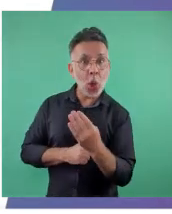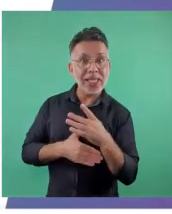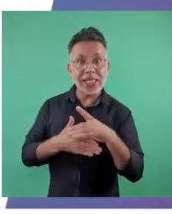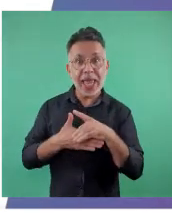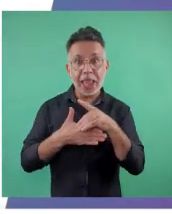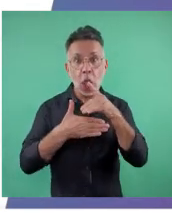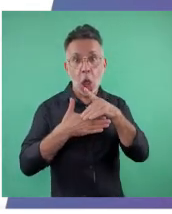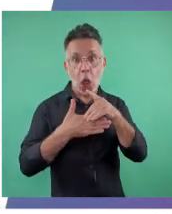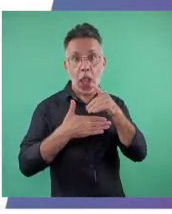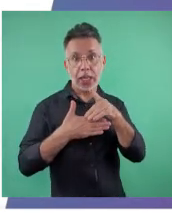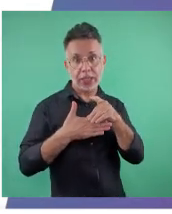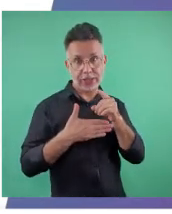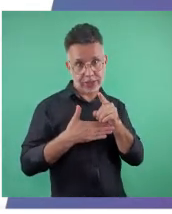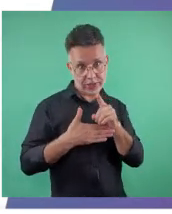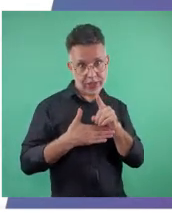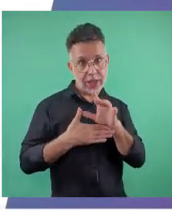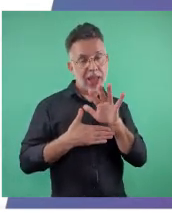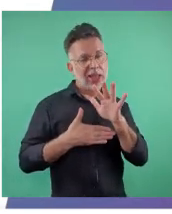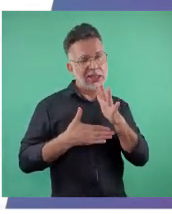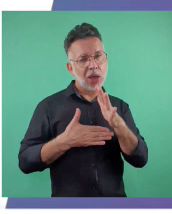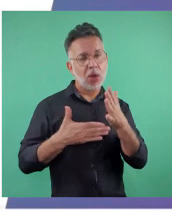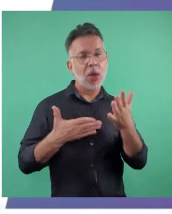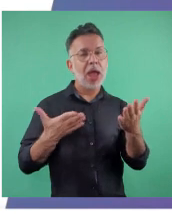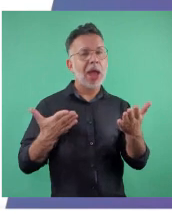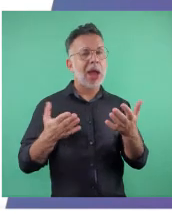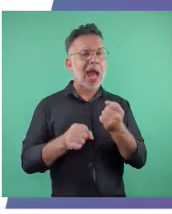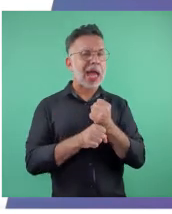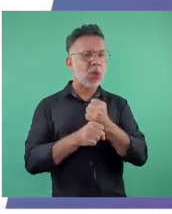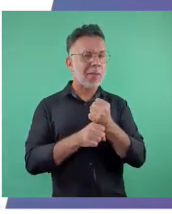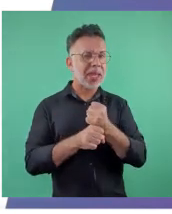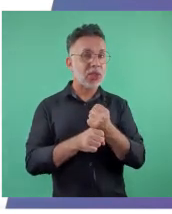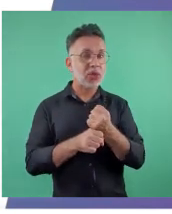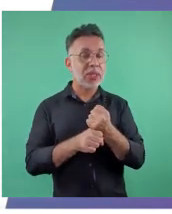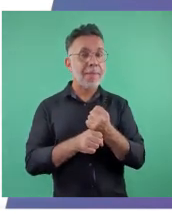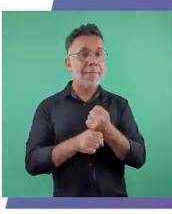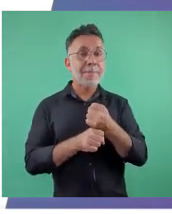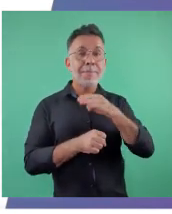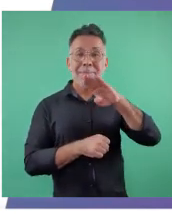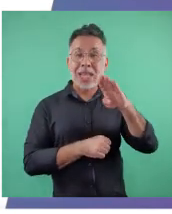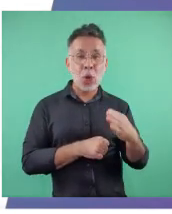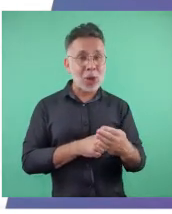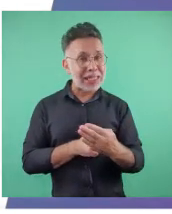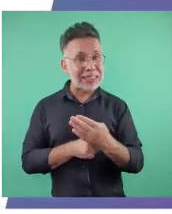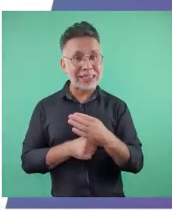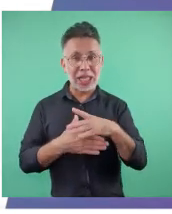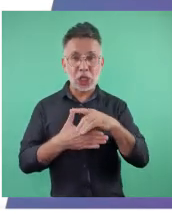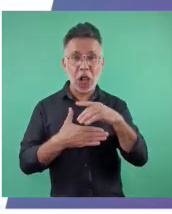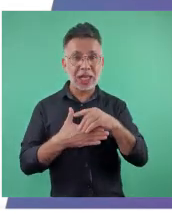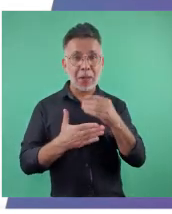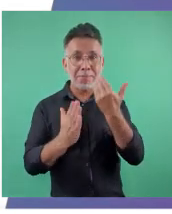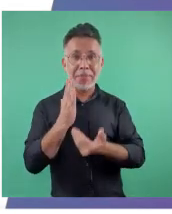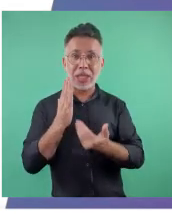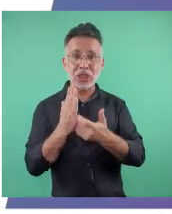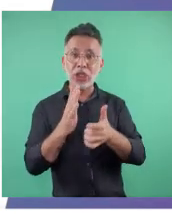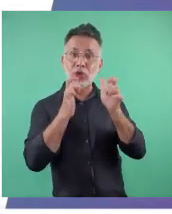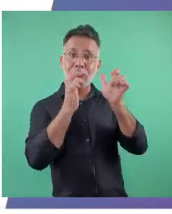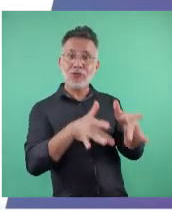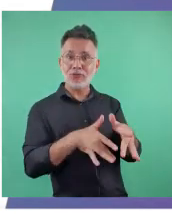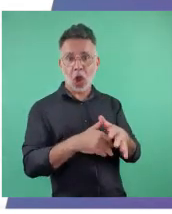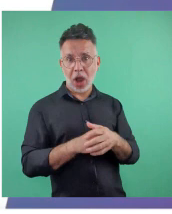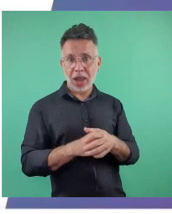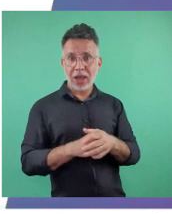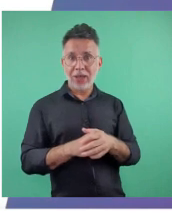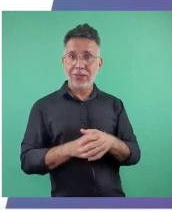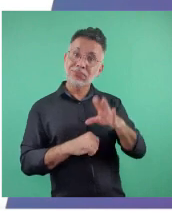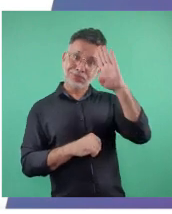anualmente 980 bilhões de dólares são perdidos, jogados fora totalmente, principalmente devido à perda